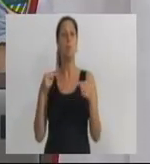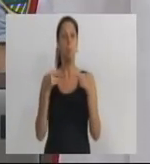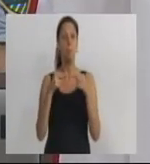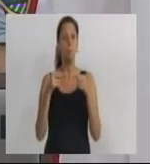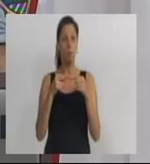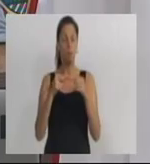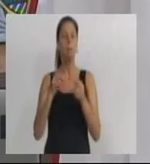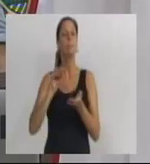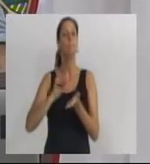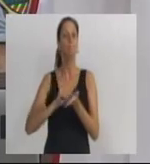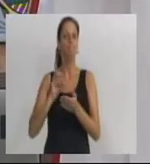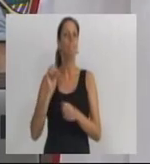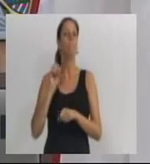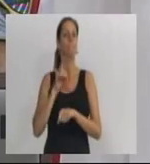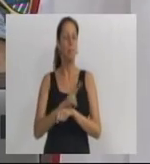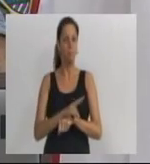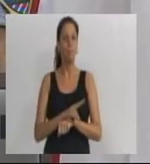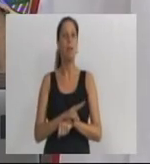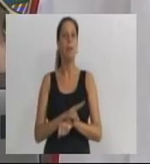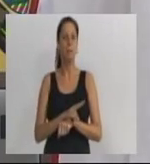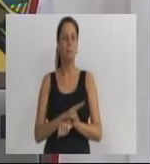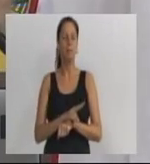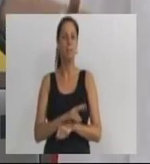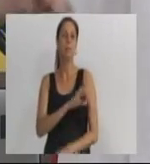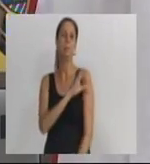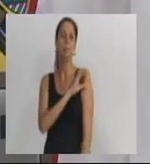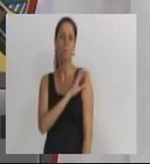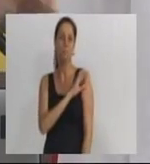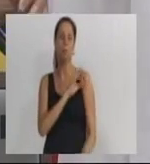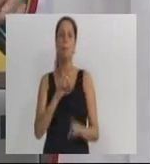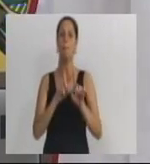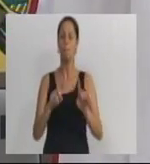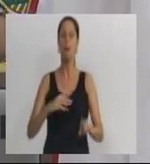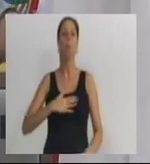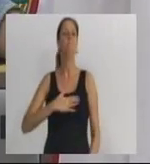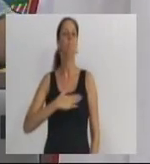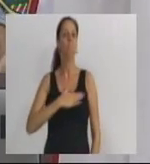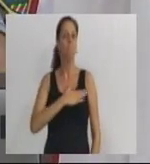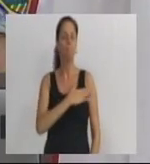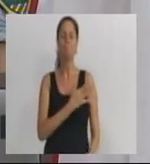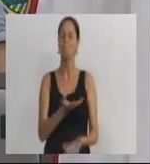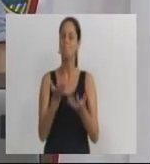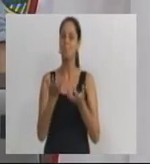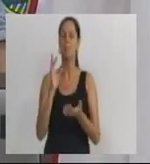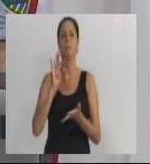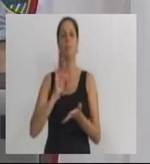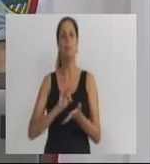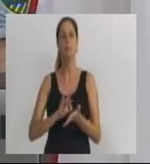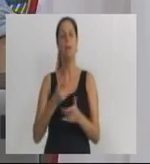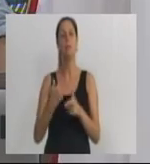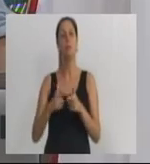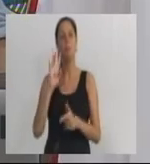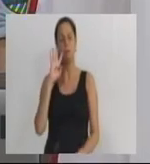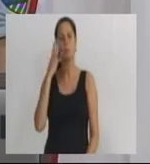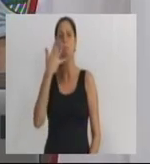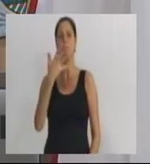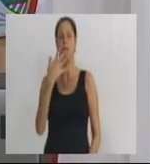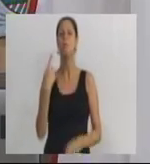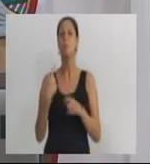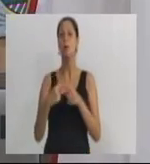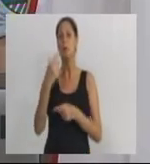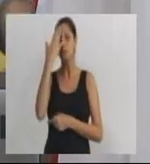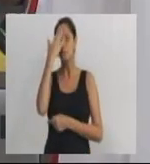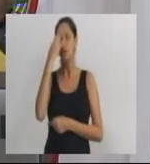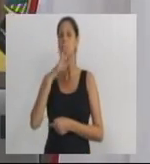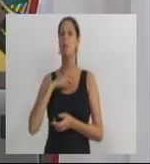aqui. O prefeito Napoleão, mais do que ninguém nessa cidade, gostaria de resolver, vereador Becker, o problema da falta de vagas em